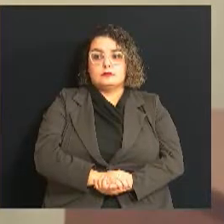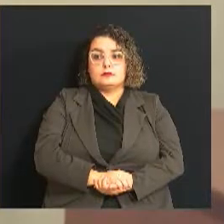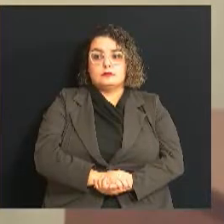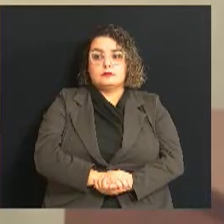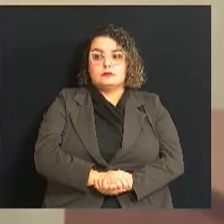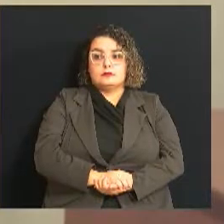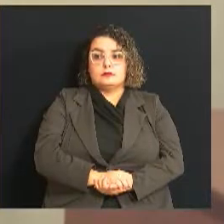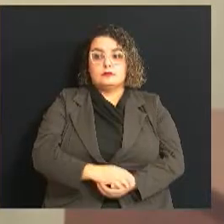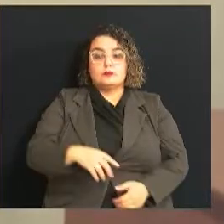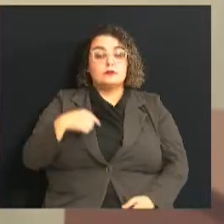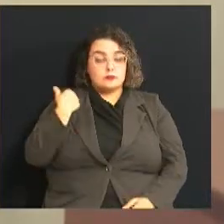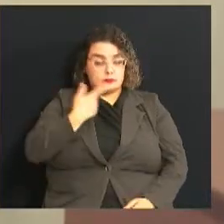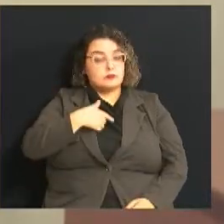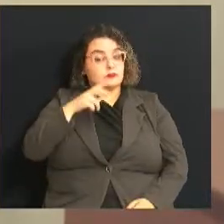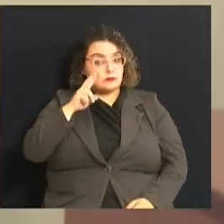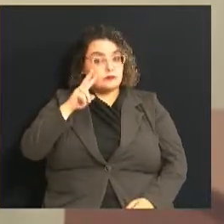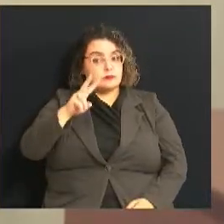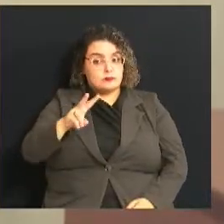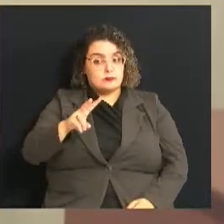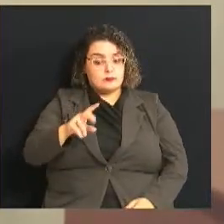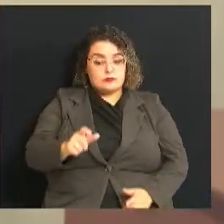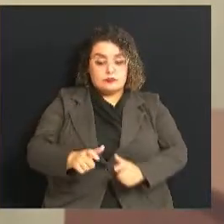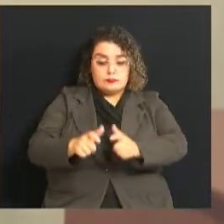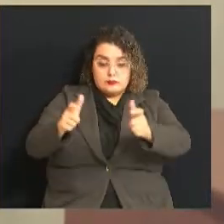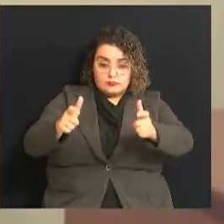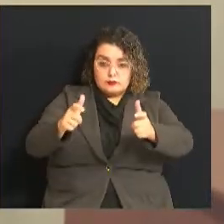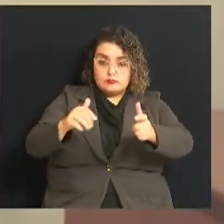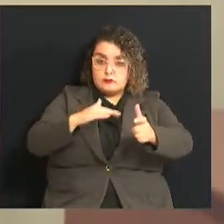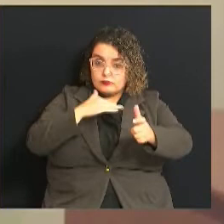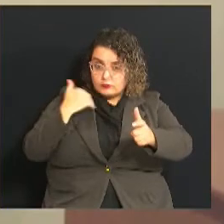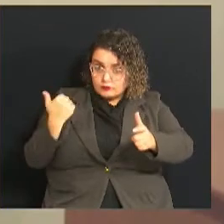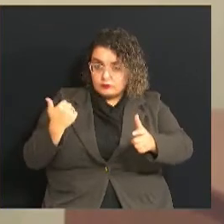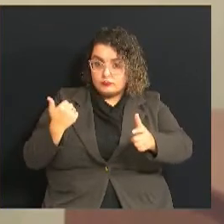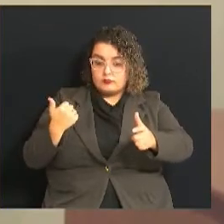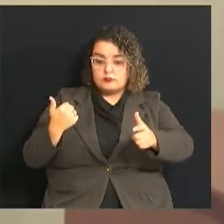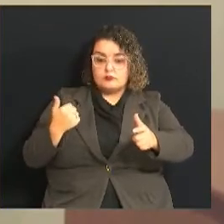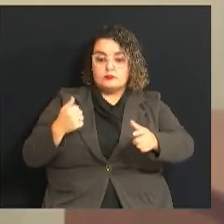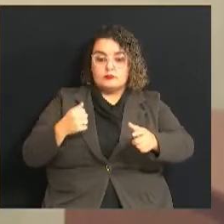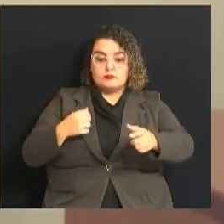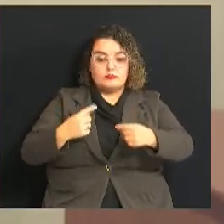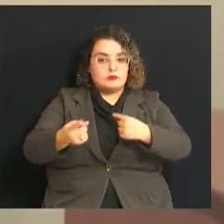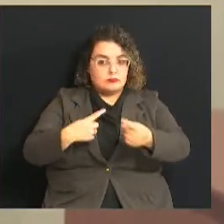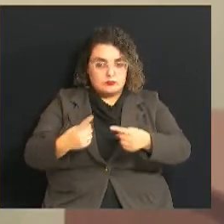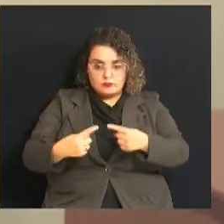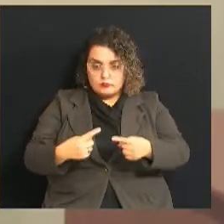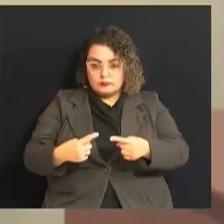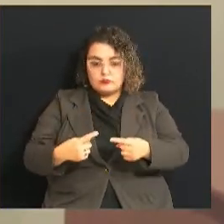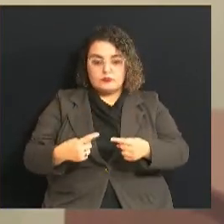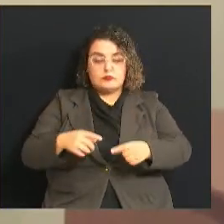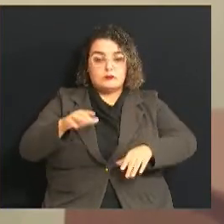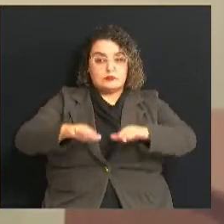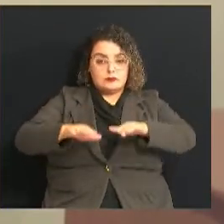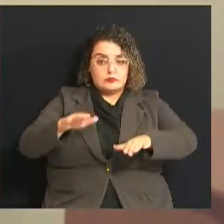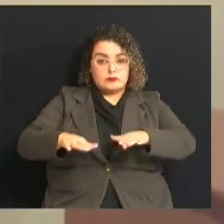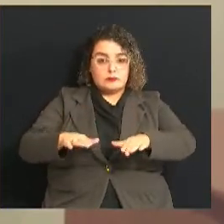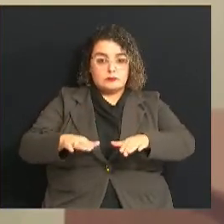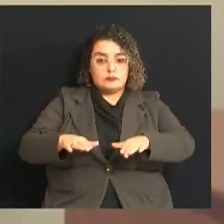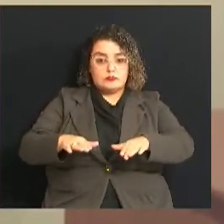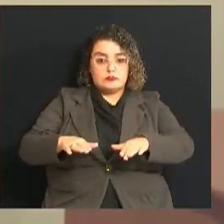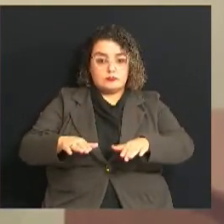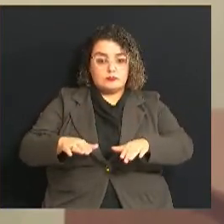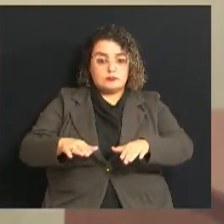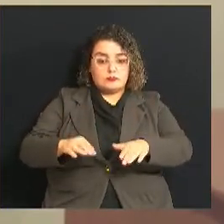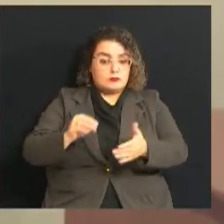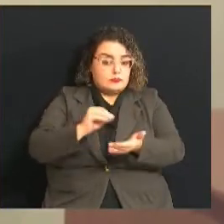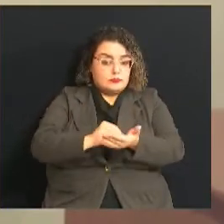Nós vemos o alto índice de mortes no trânsito, o alto índice de acidentes, e muitas vezes por conta de imprudência,